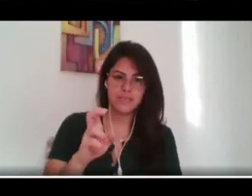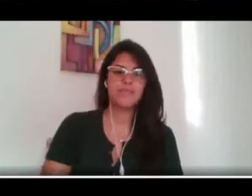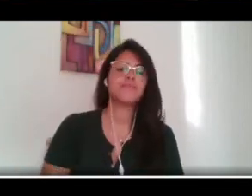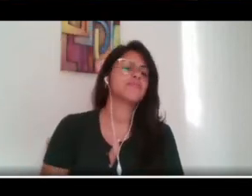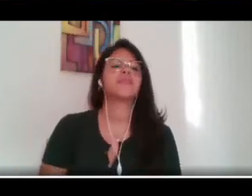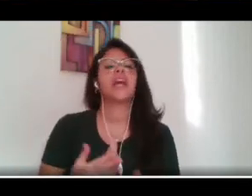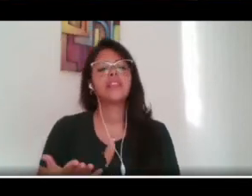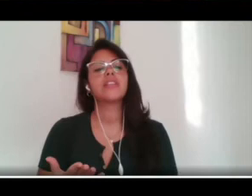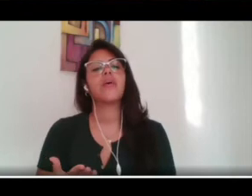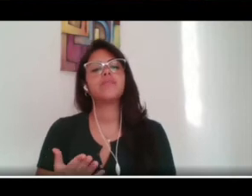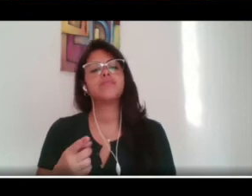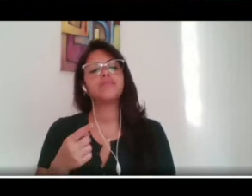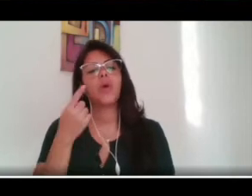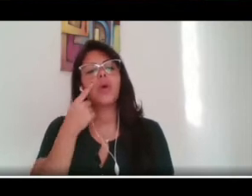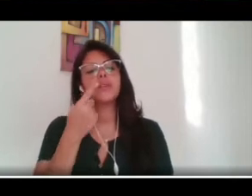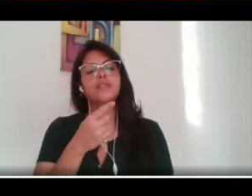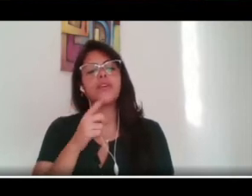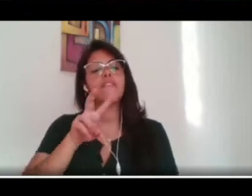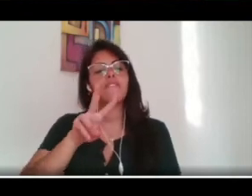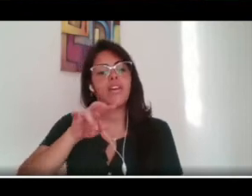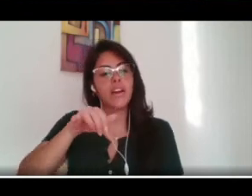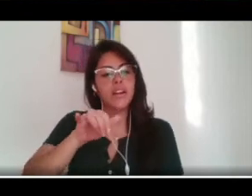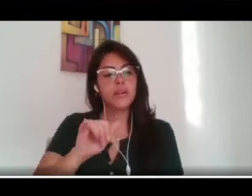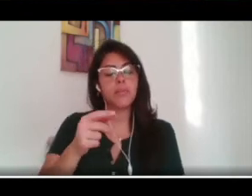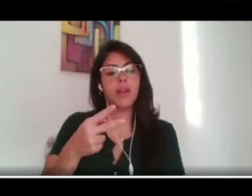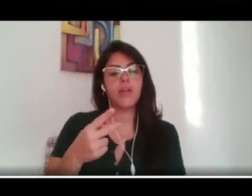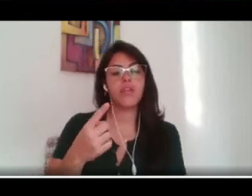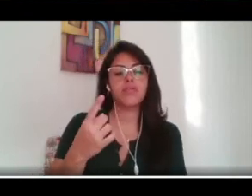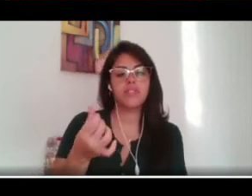16,3 metros por segundo ao quadrado,